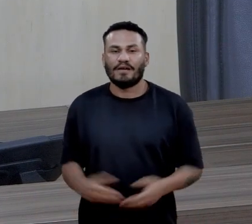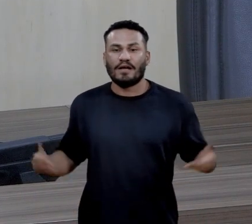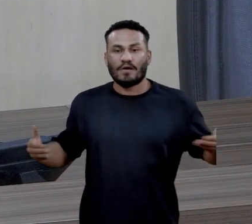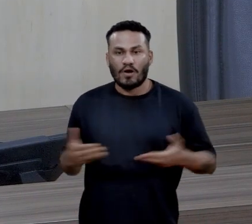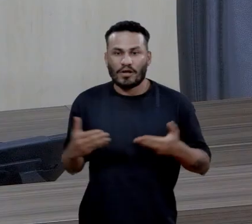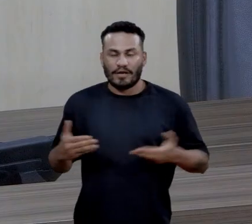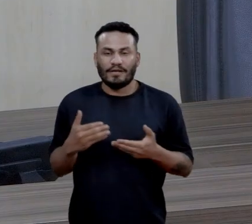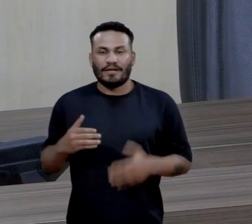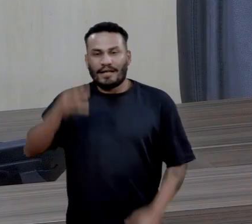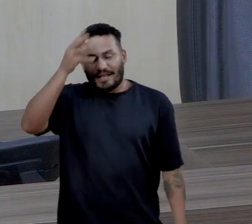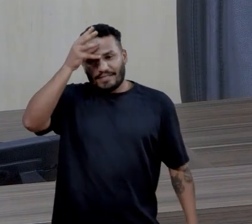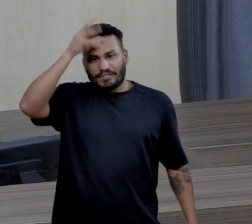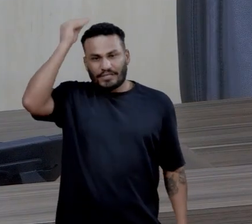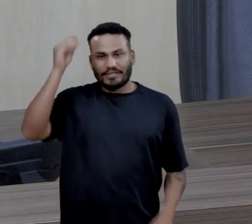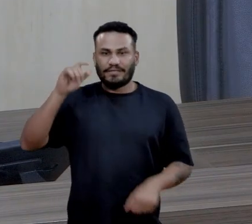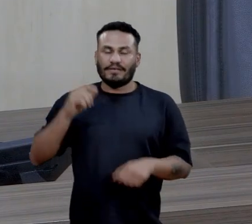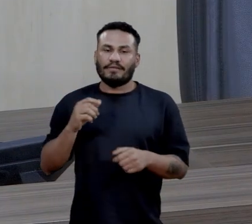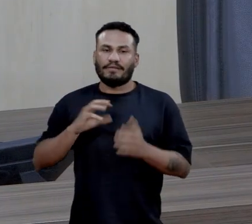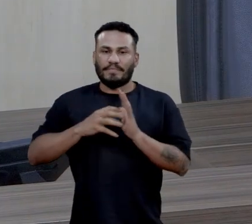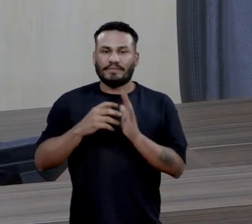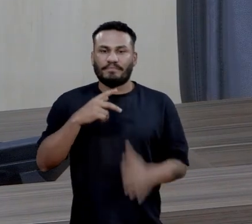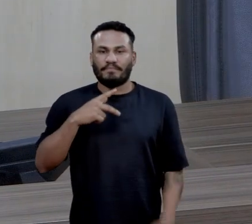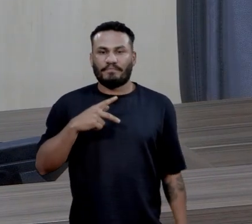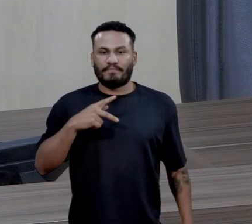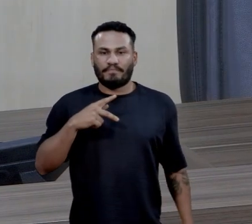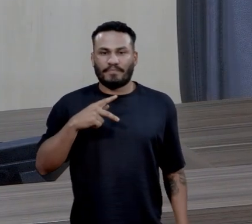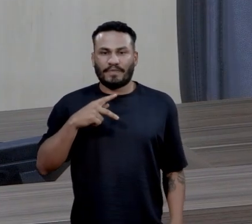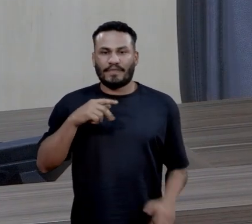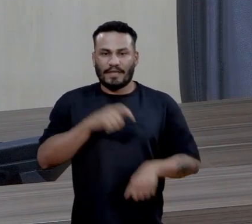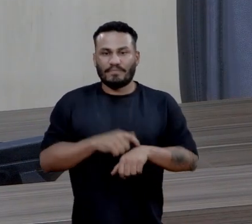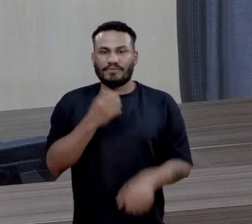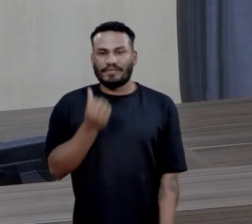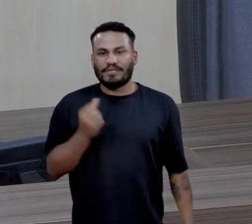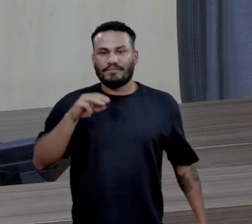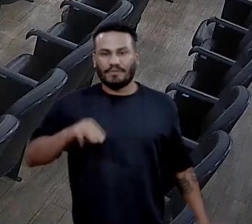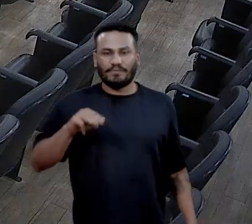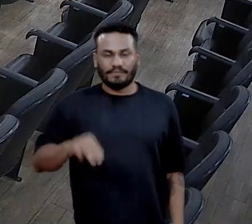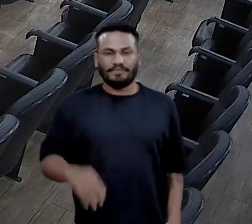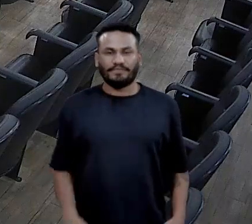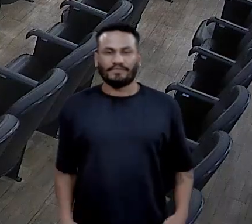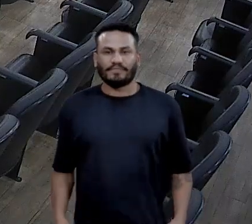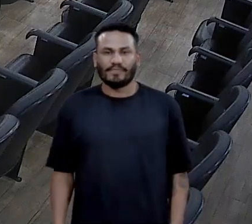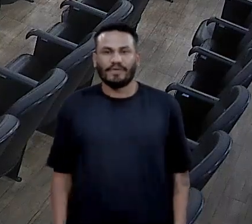Passamos a ouvir o vereador Alexandre Matias, do PSDB, pelo tempo de até 6 minutos.